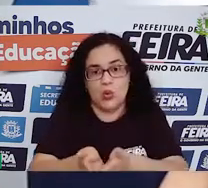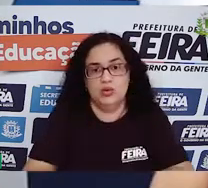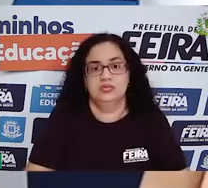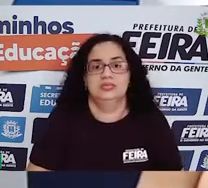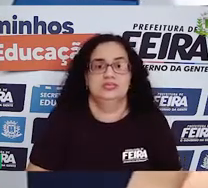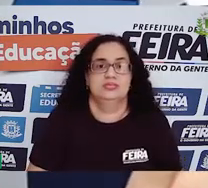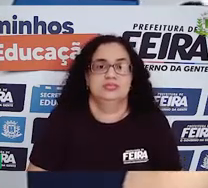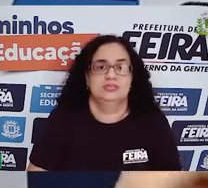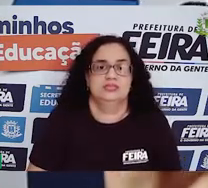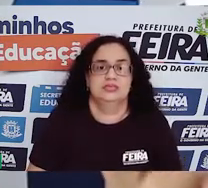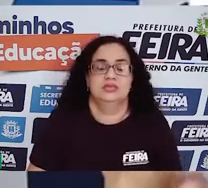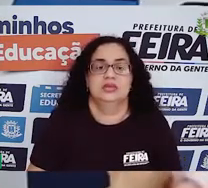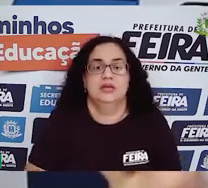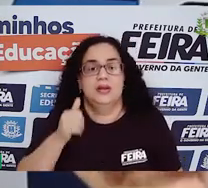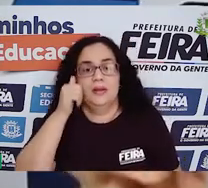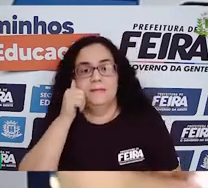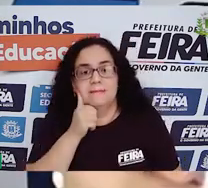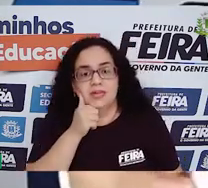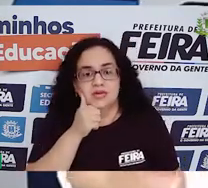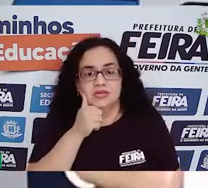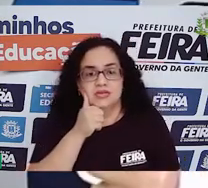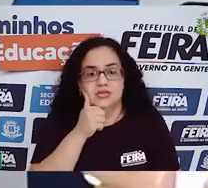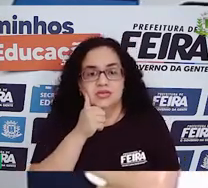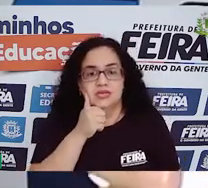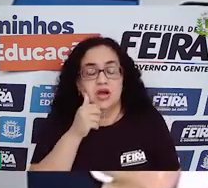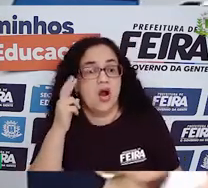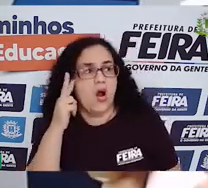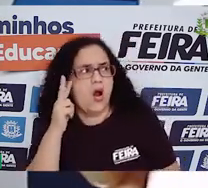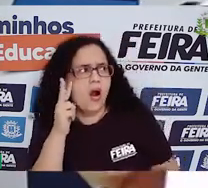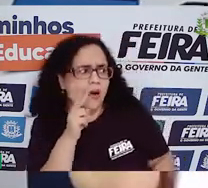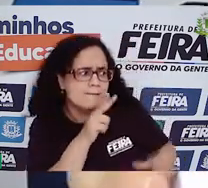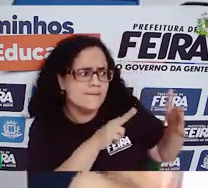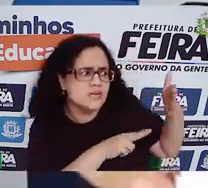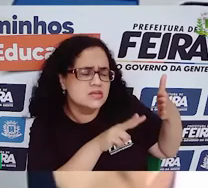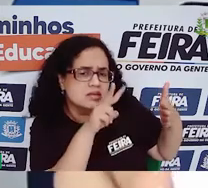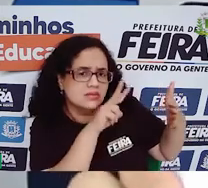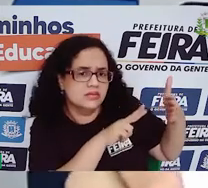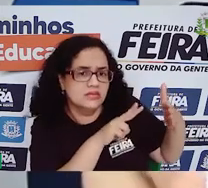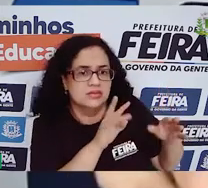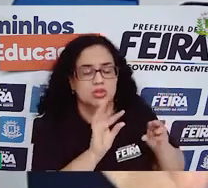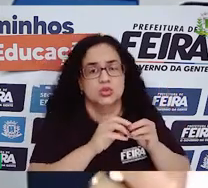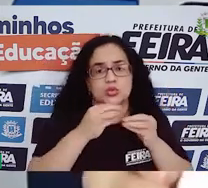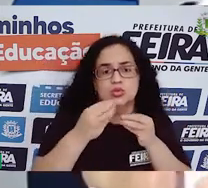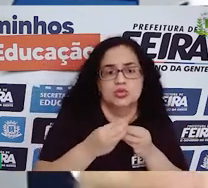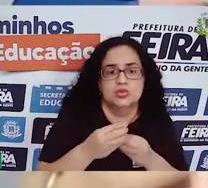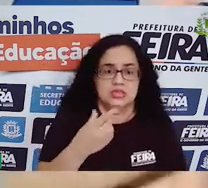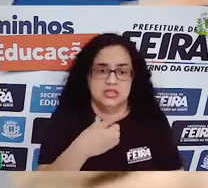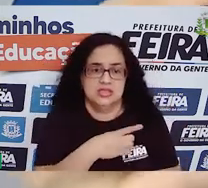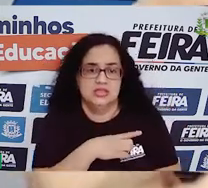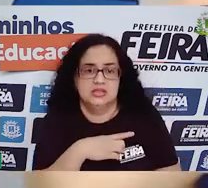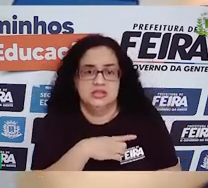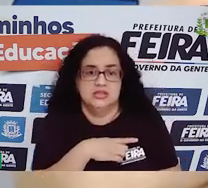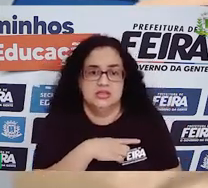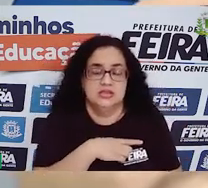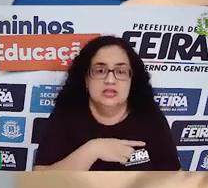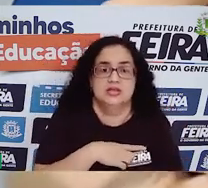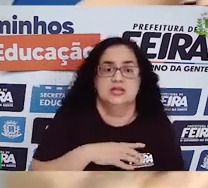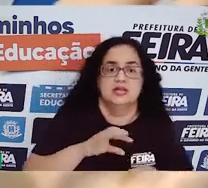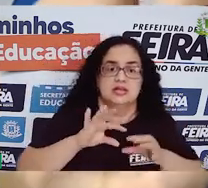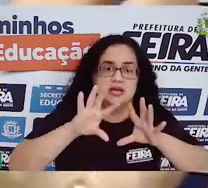barco. E a menina, então, observando todas as dobras que já tinha feito,